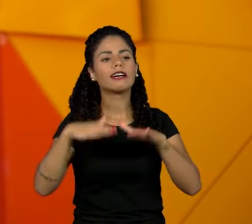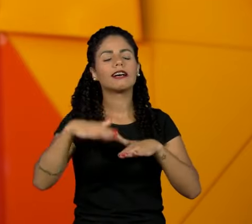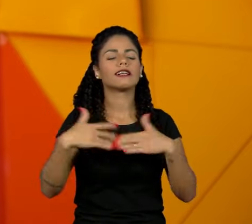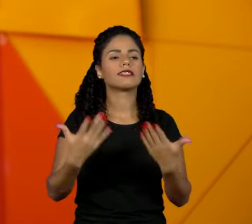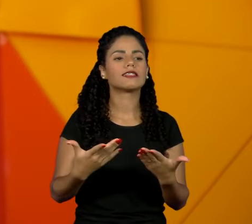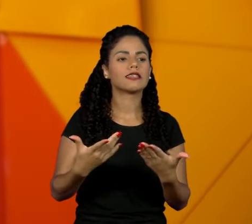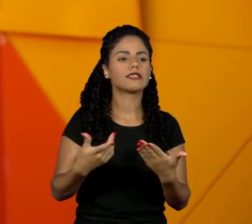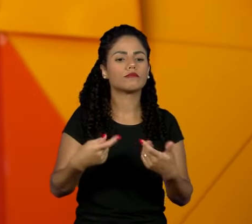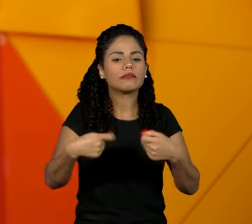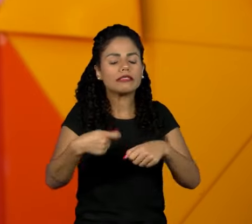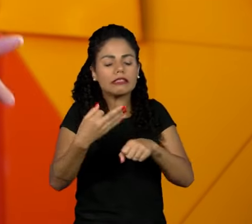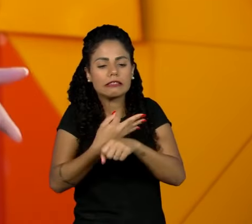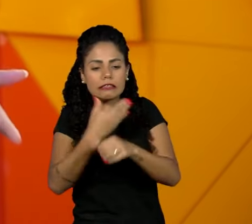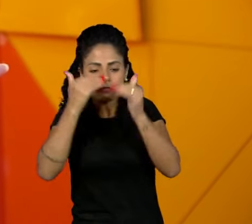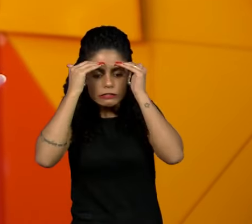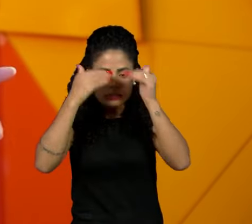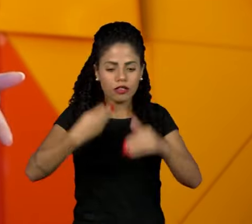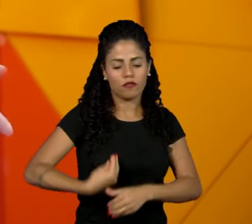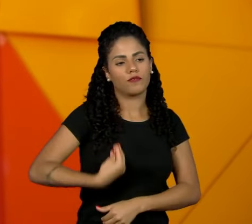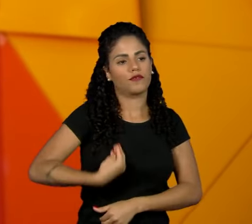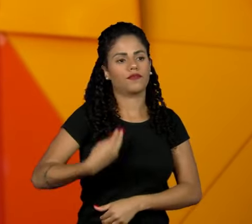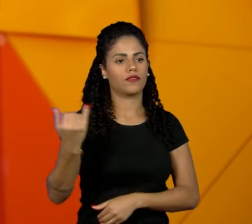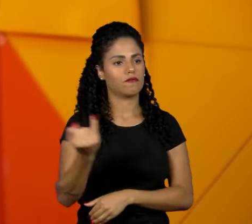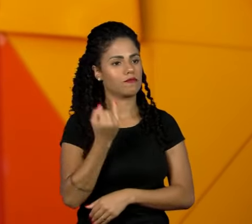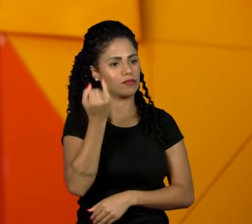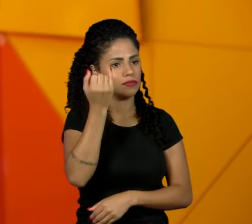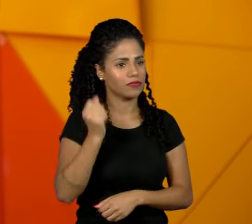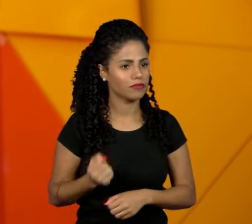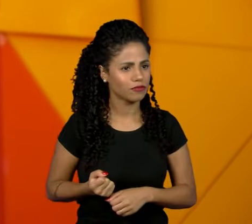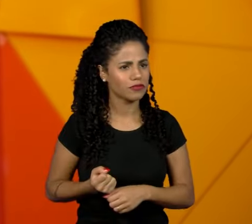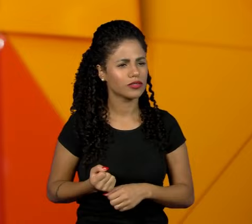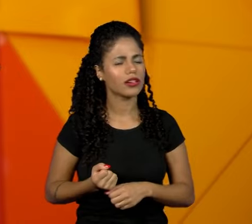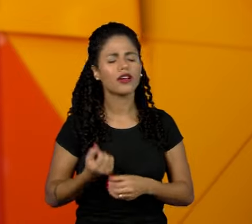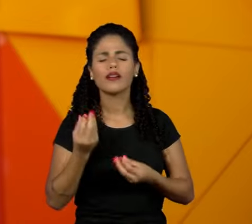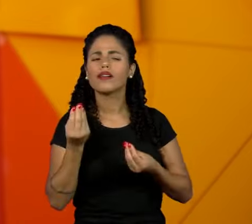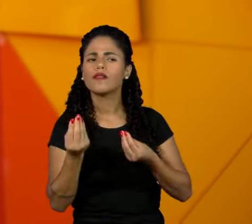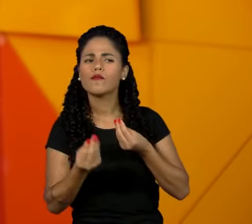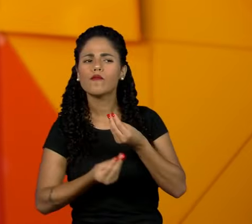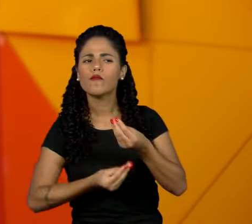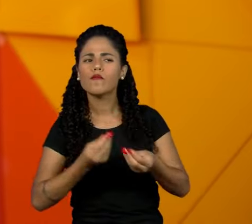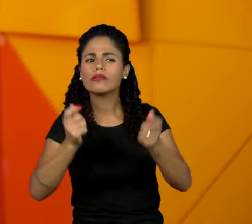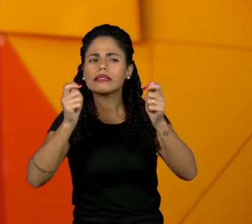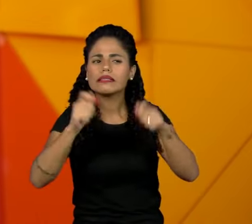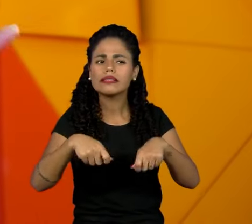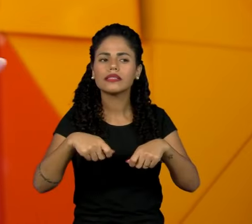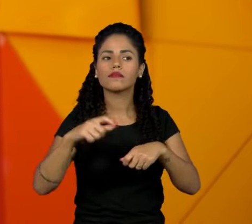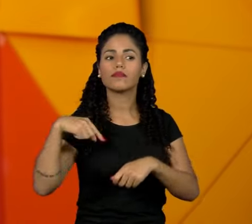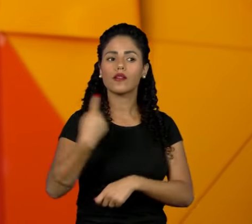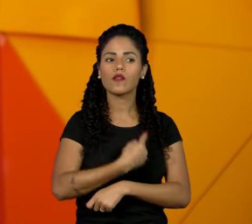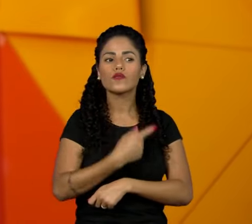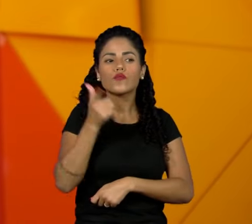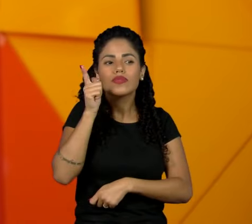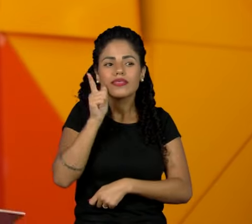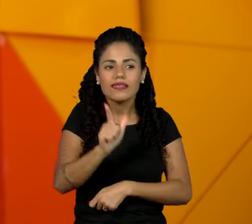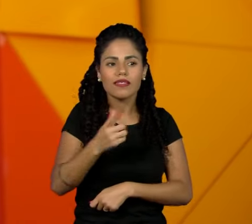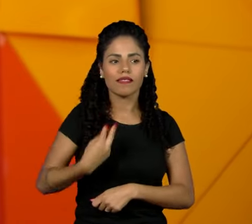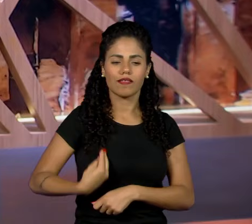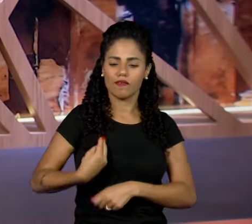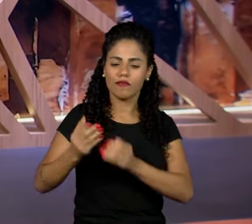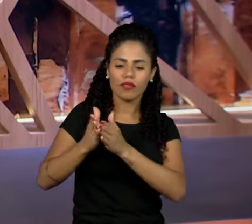não precisasse pensar em tolerância, mas sim no viver comum. O que é que a gente pode fazer para esse viver comum